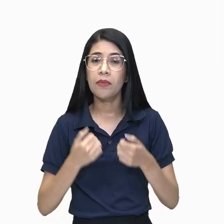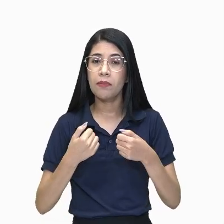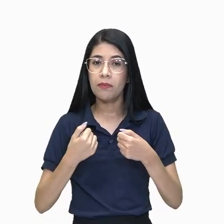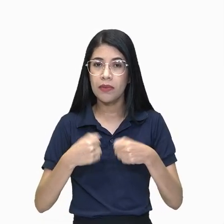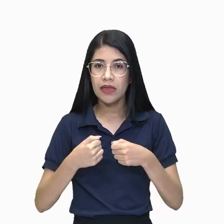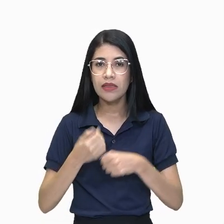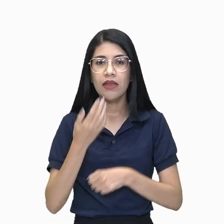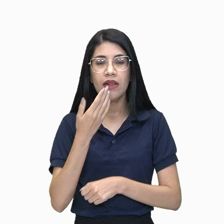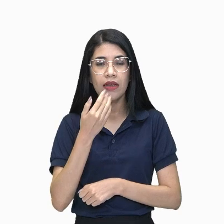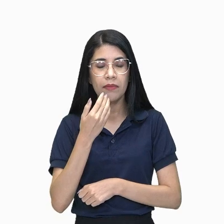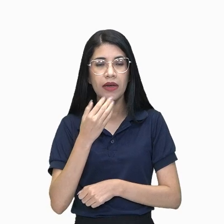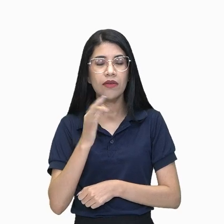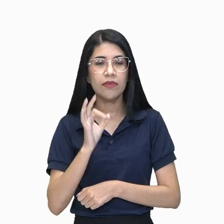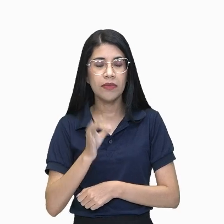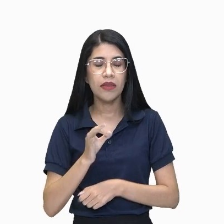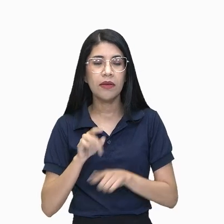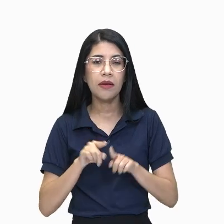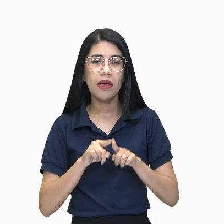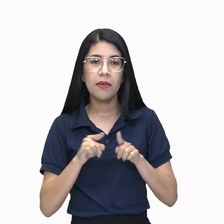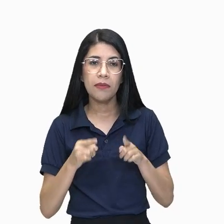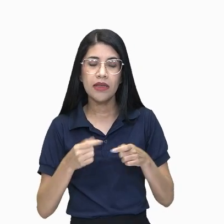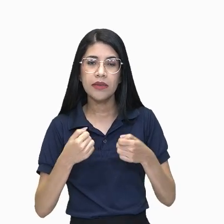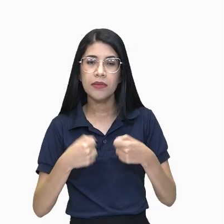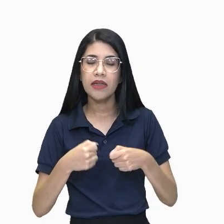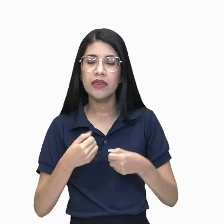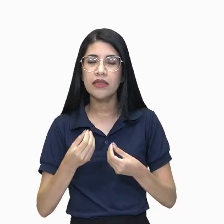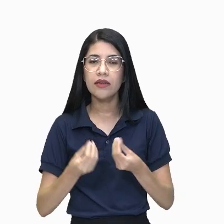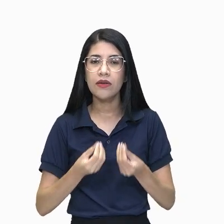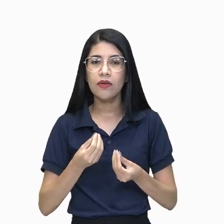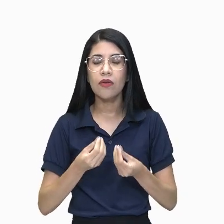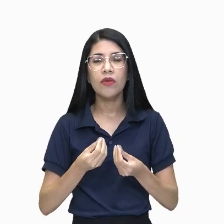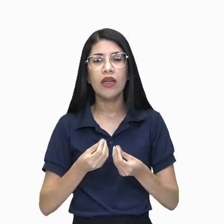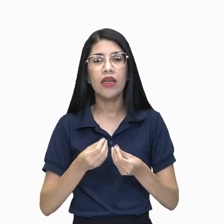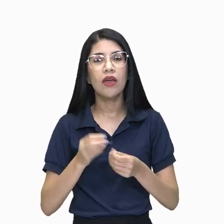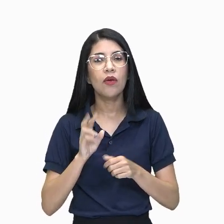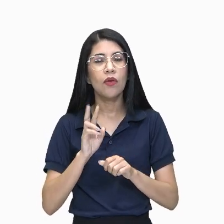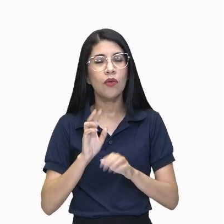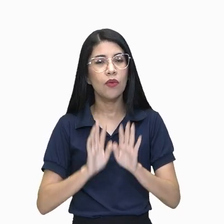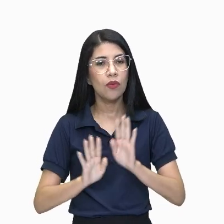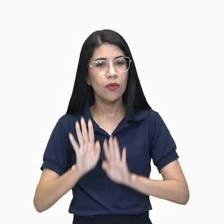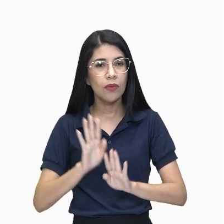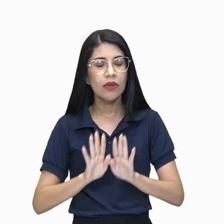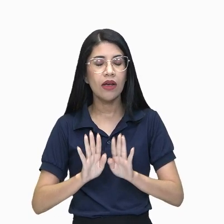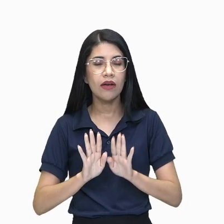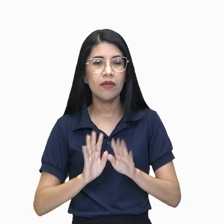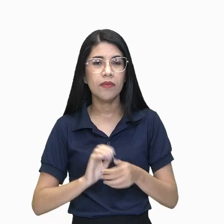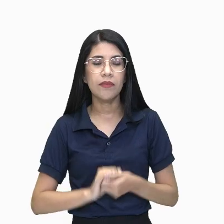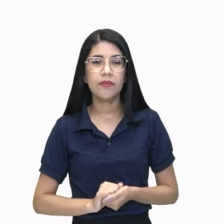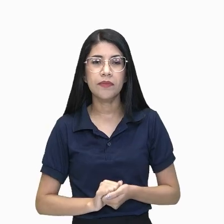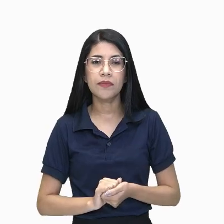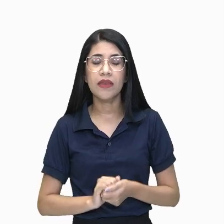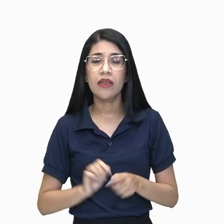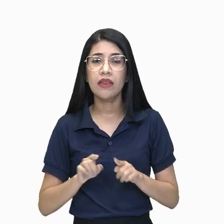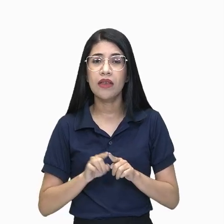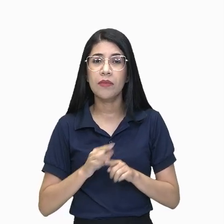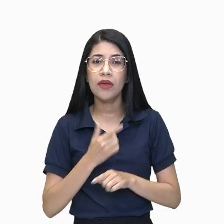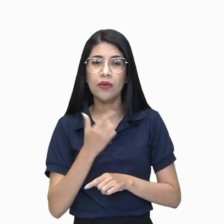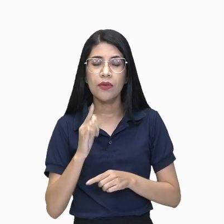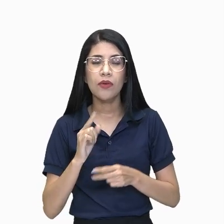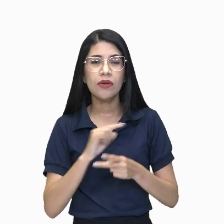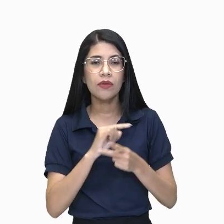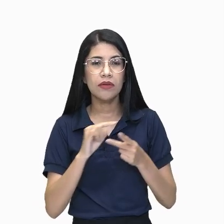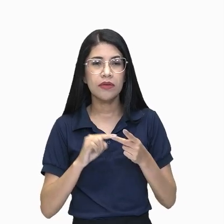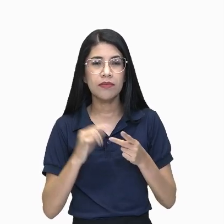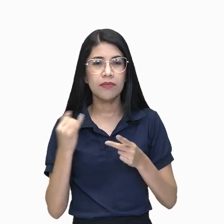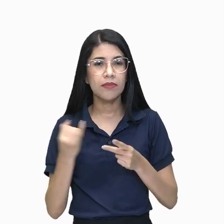para comer também, mas deve ser feito da forma correta. Não é isso, professor Paulo? Exatamente. Mas também tem um outro vetor bastante preocupante,